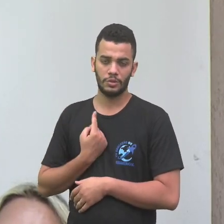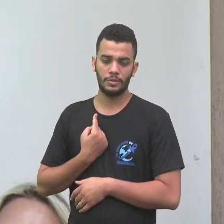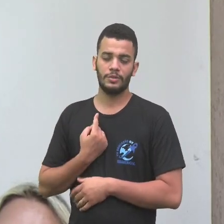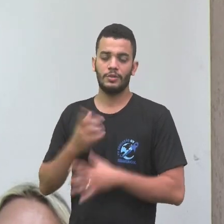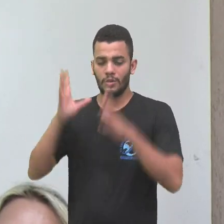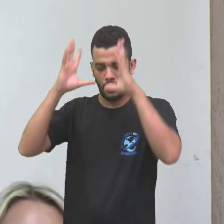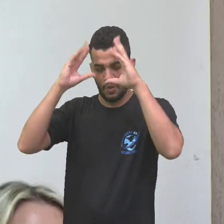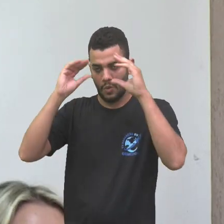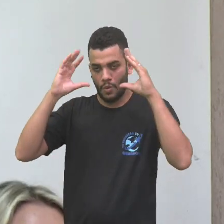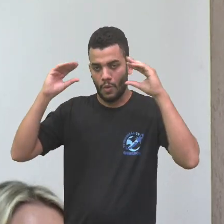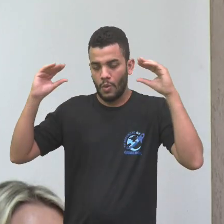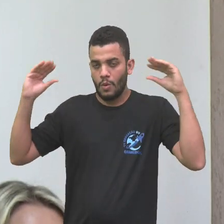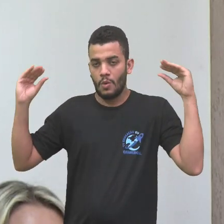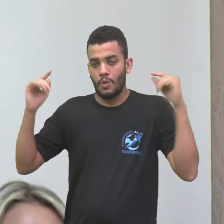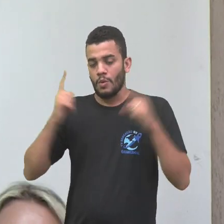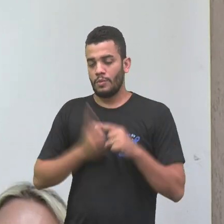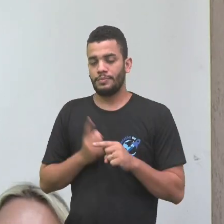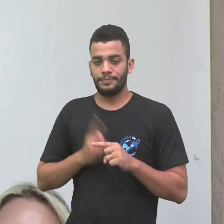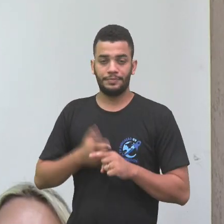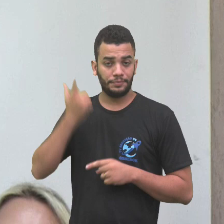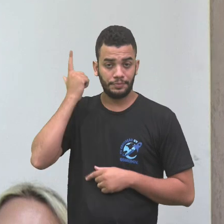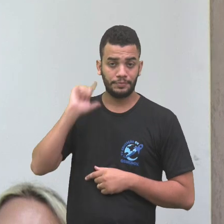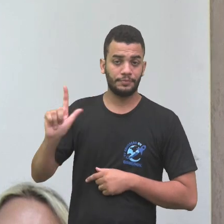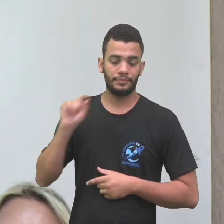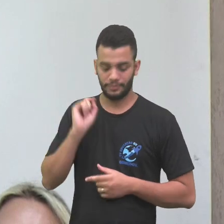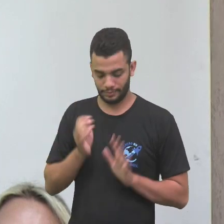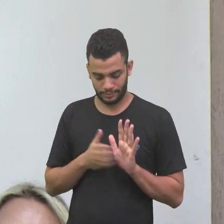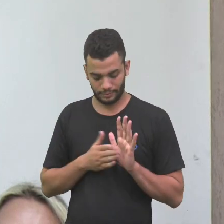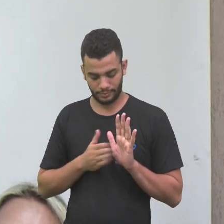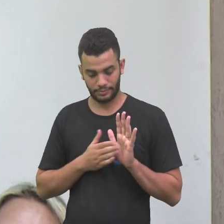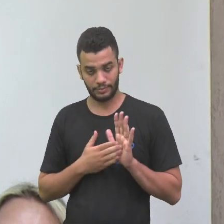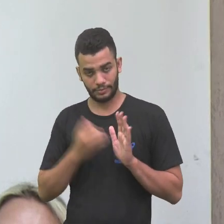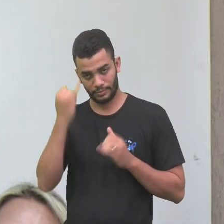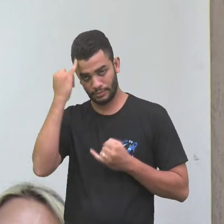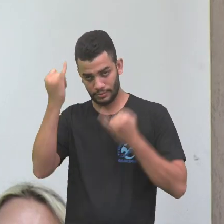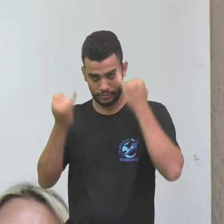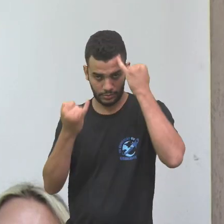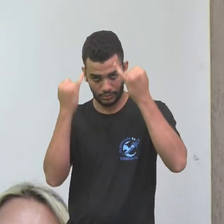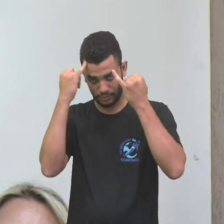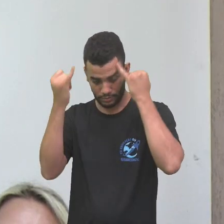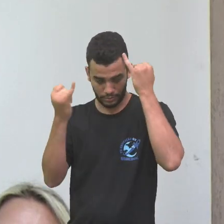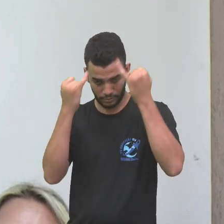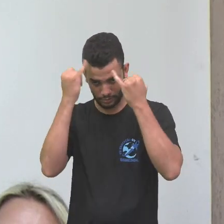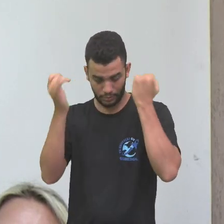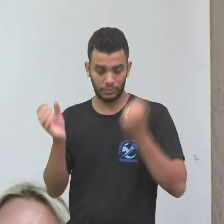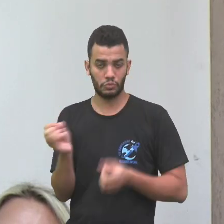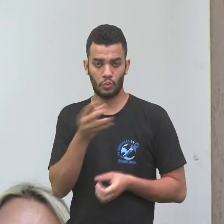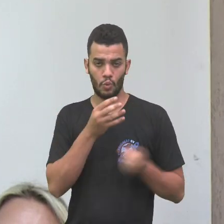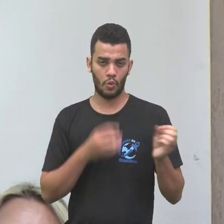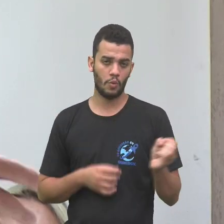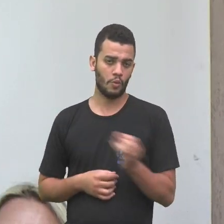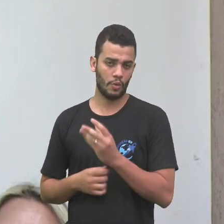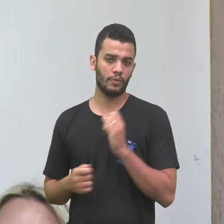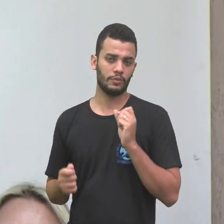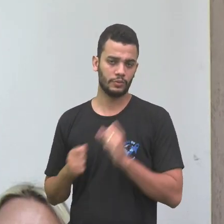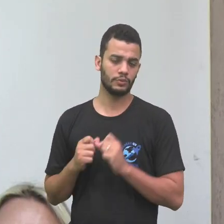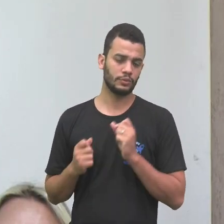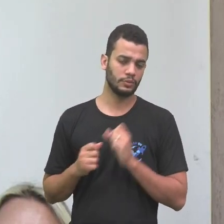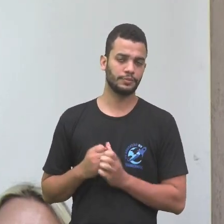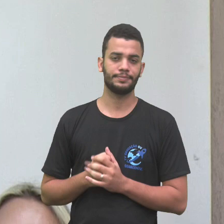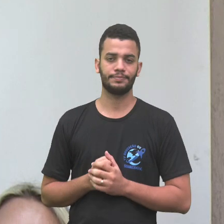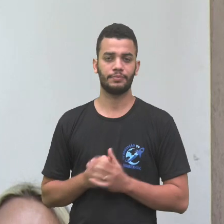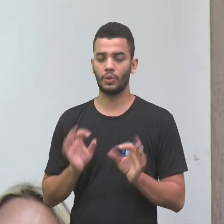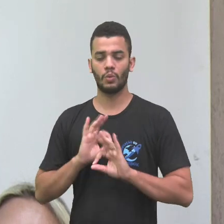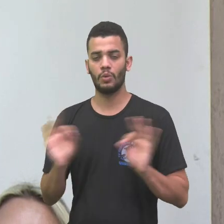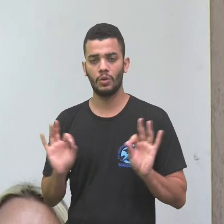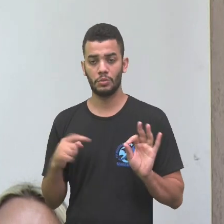com a sensação de dever cumprido, né? Porque é isso que a gente deve fazer. É plantar